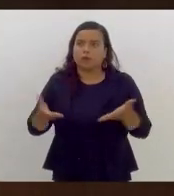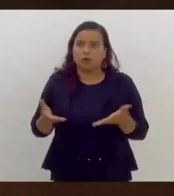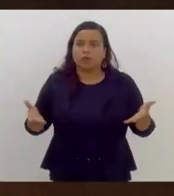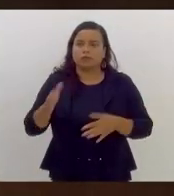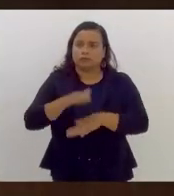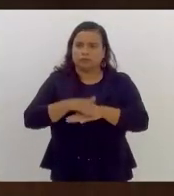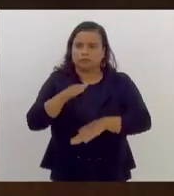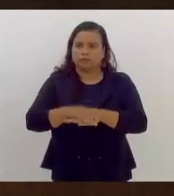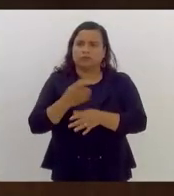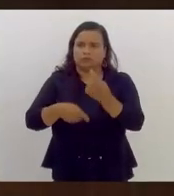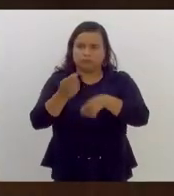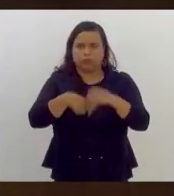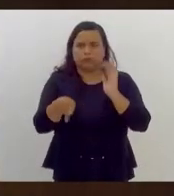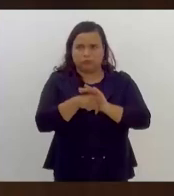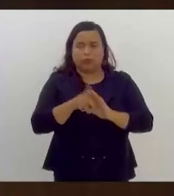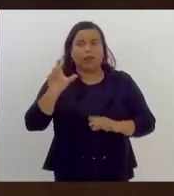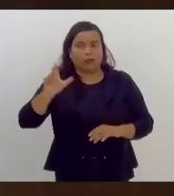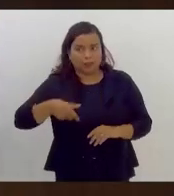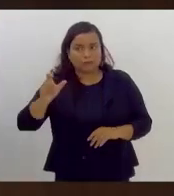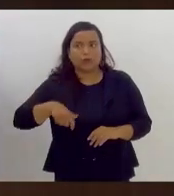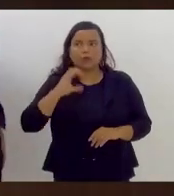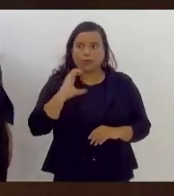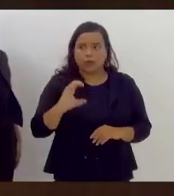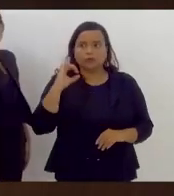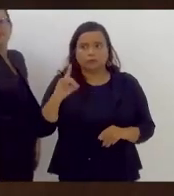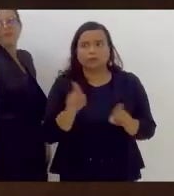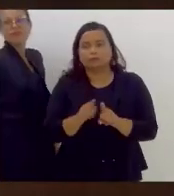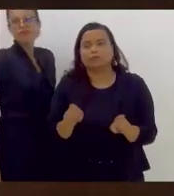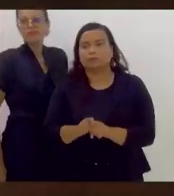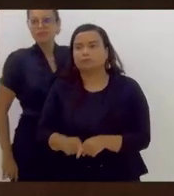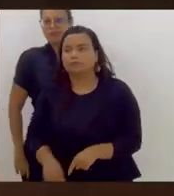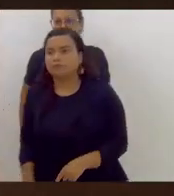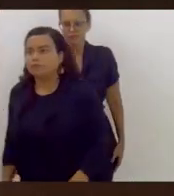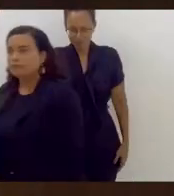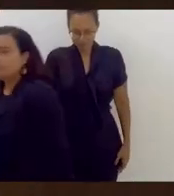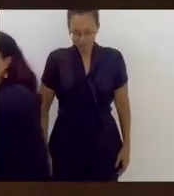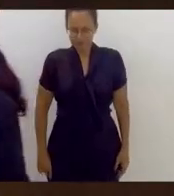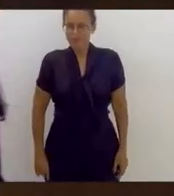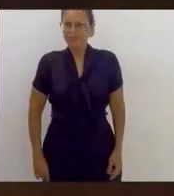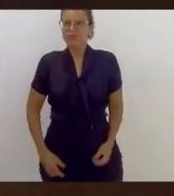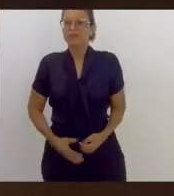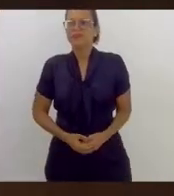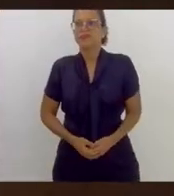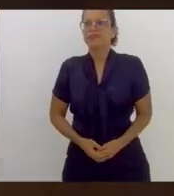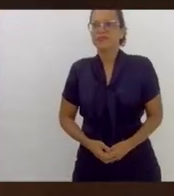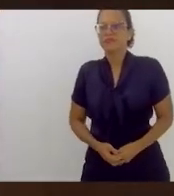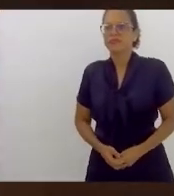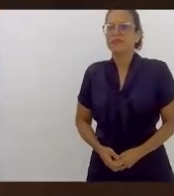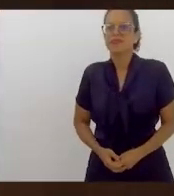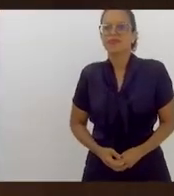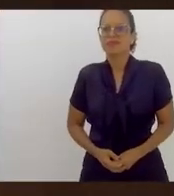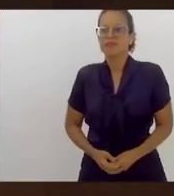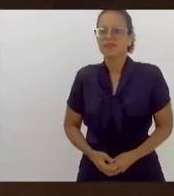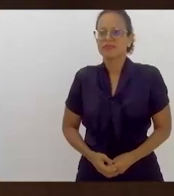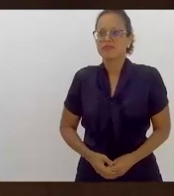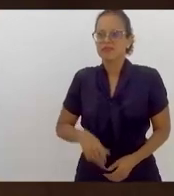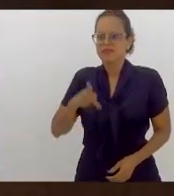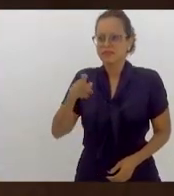as administradoras dos cartões de créditos. Então, sem dúvida nenhuma, a bancada do PSOL vota